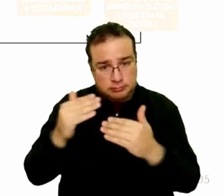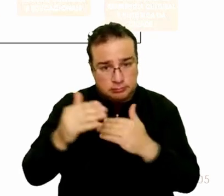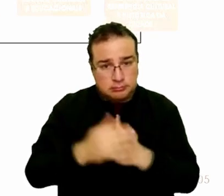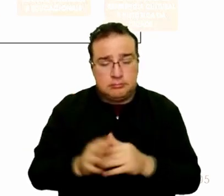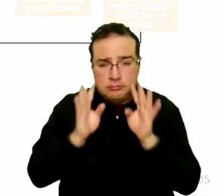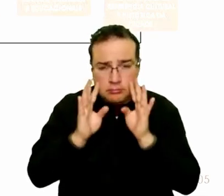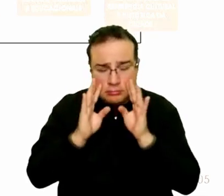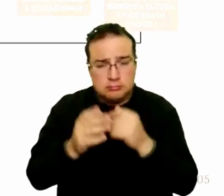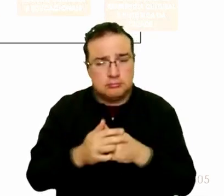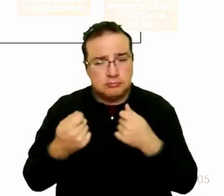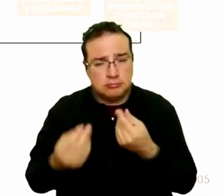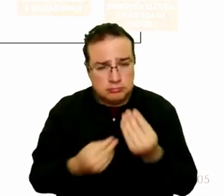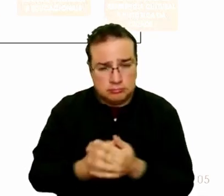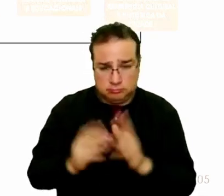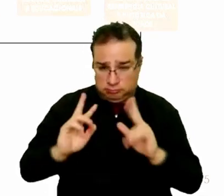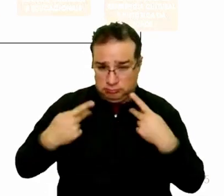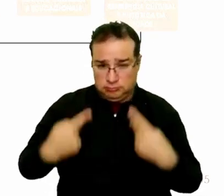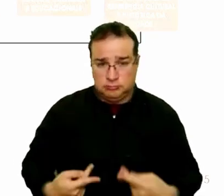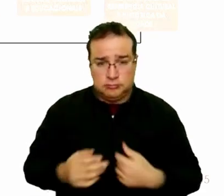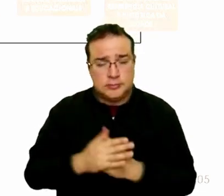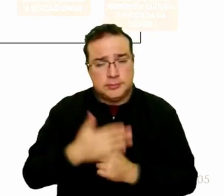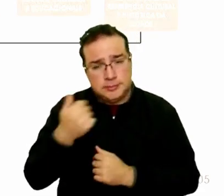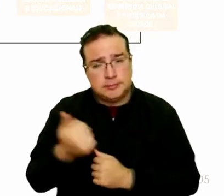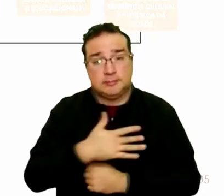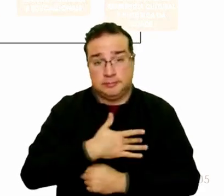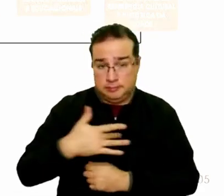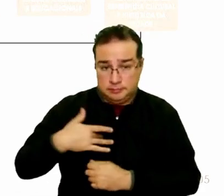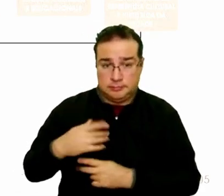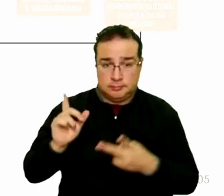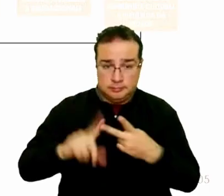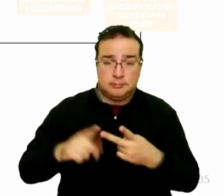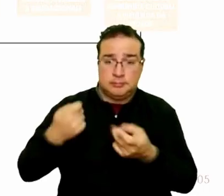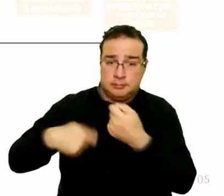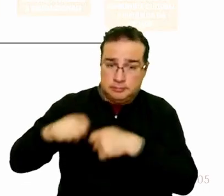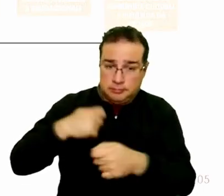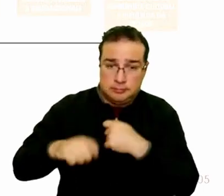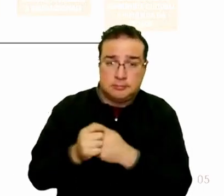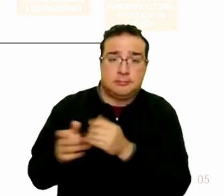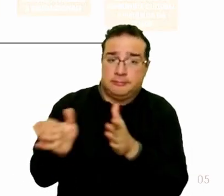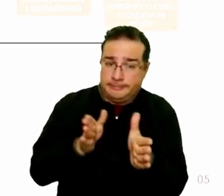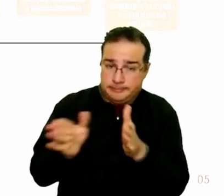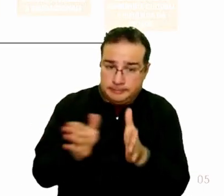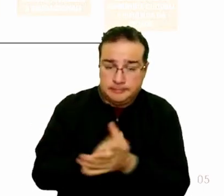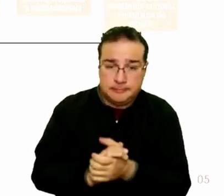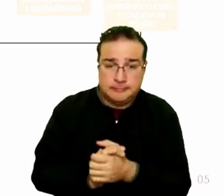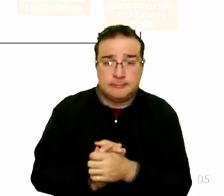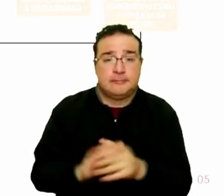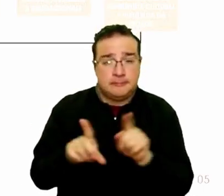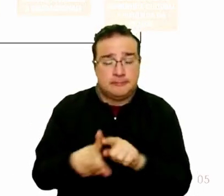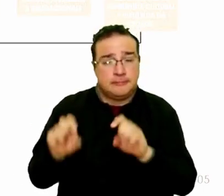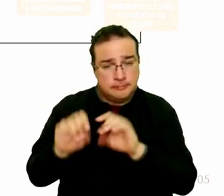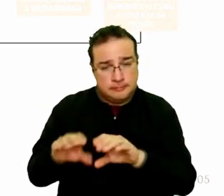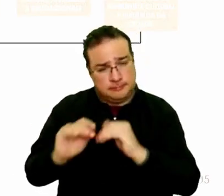e atender as necessidades humanas. Então, a melhoria da saúde, a economia, a acessibilidade. E no